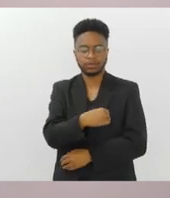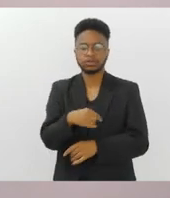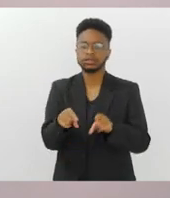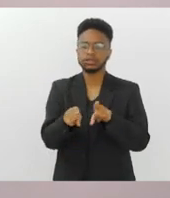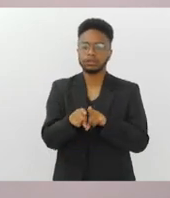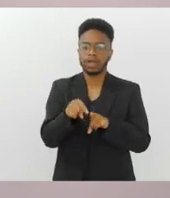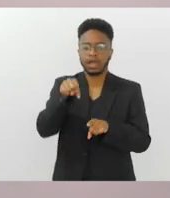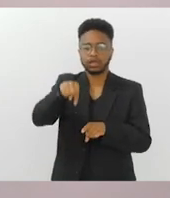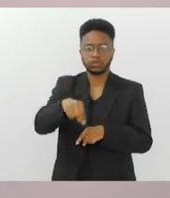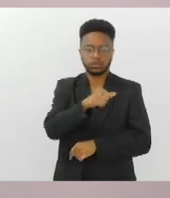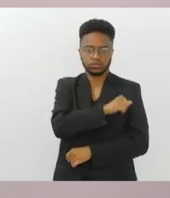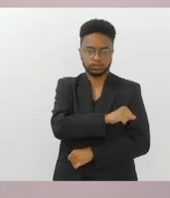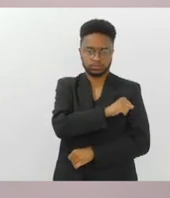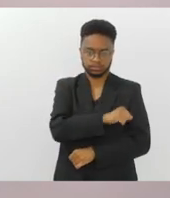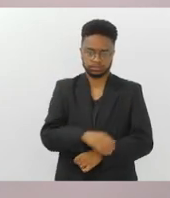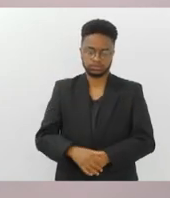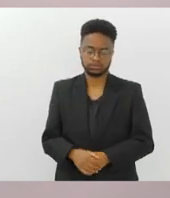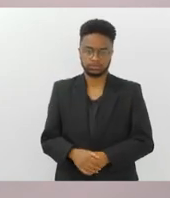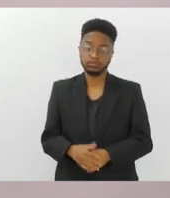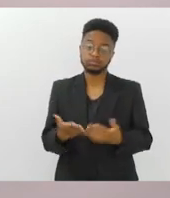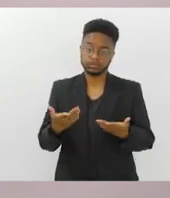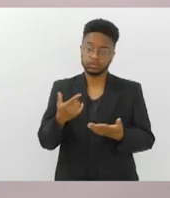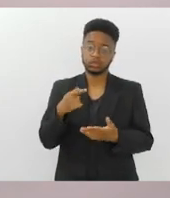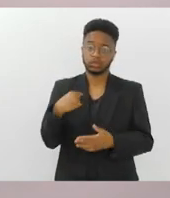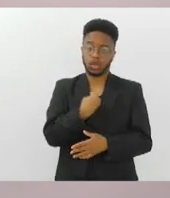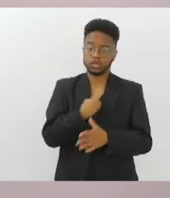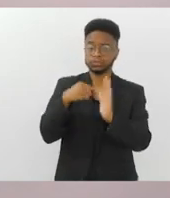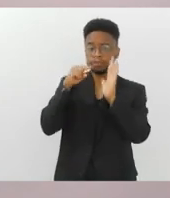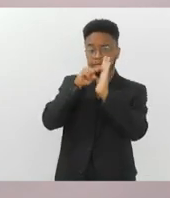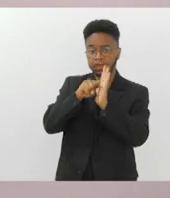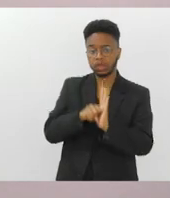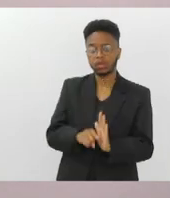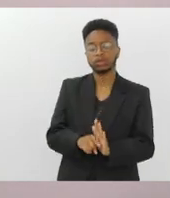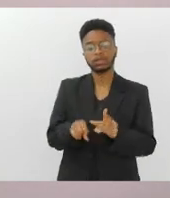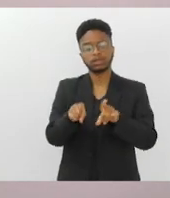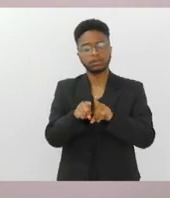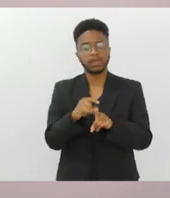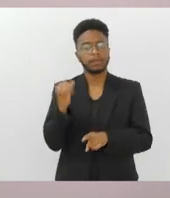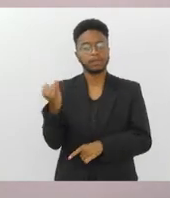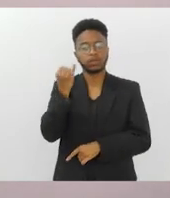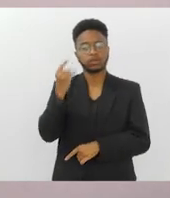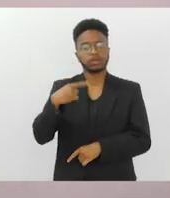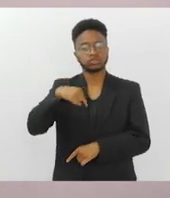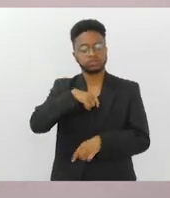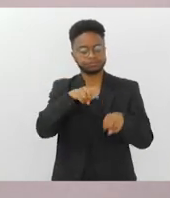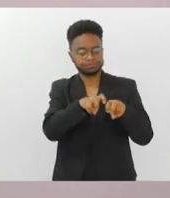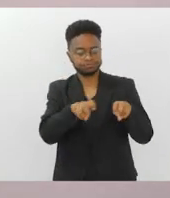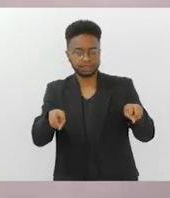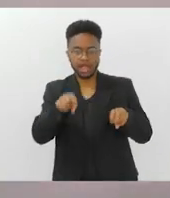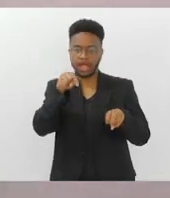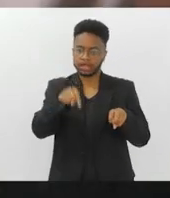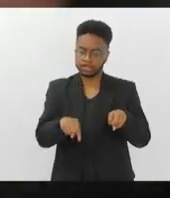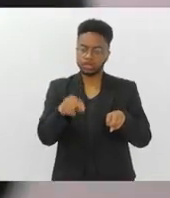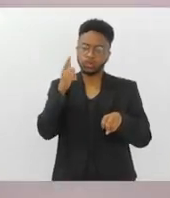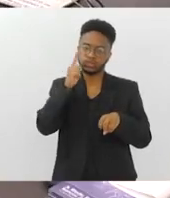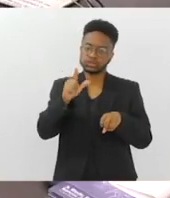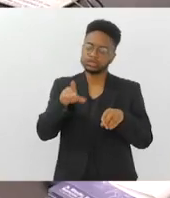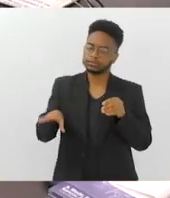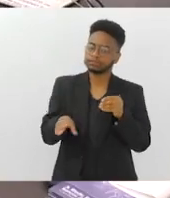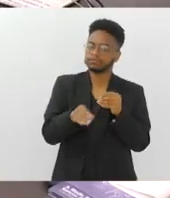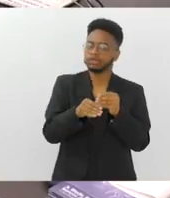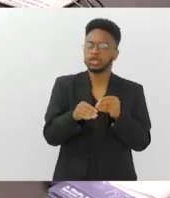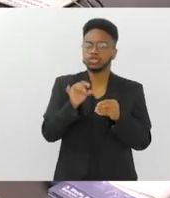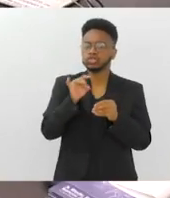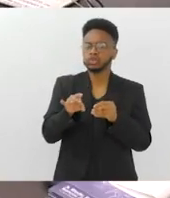no Estado do Rio de Janeiro? São perguntas que nos ficam e é importante que essa mesa contribua para que a gente não só possa